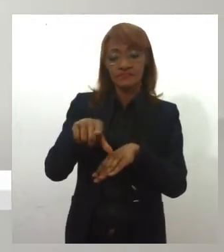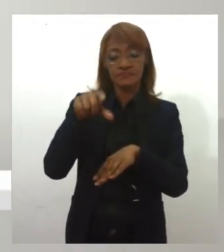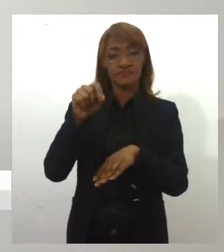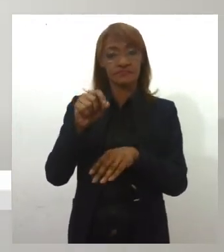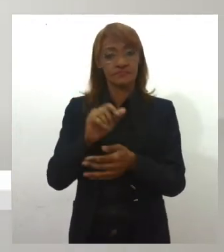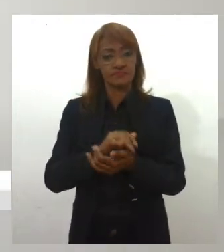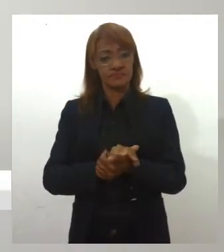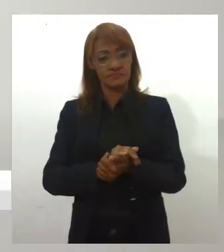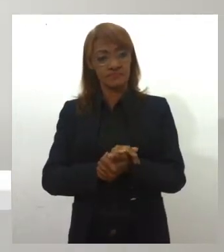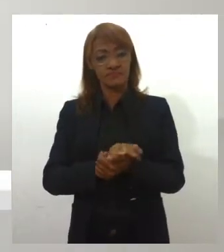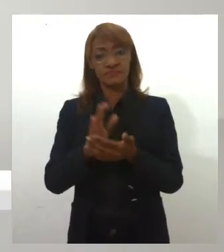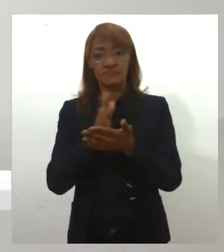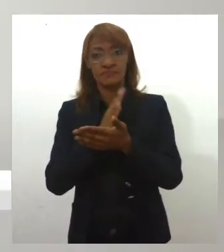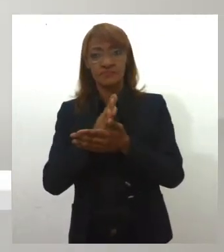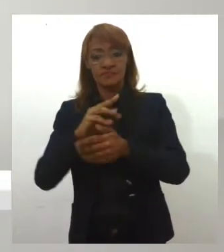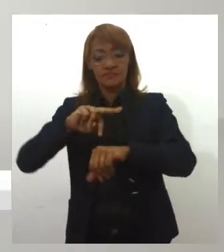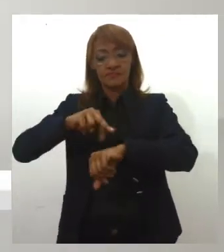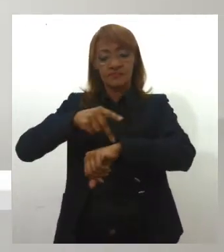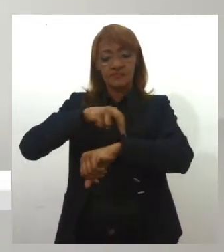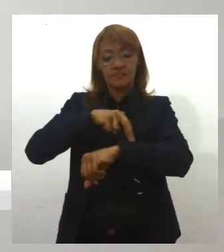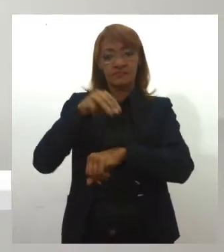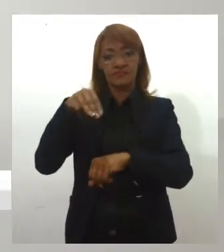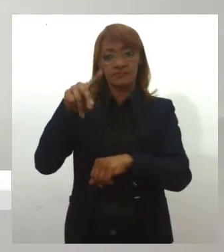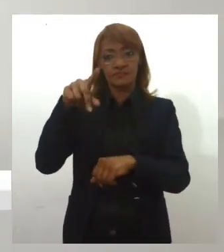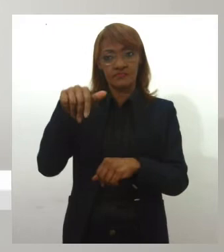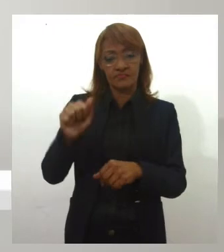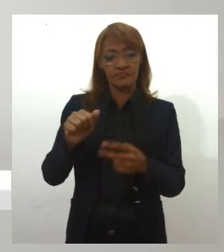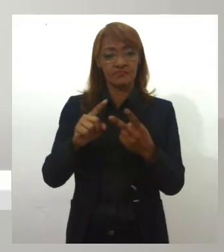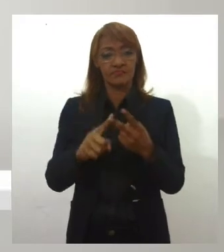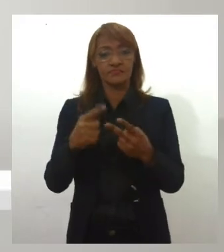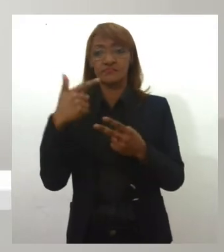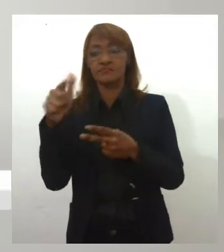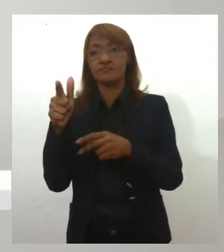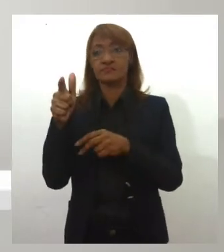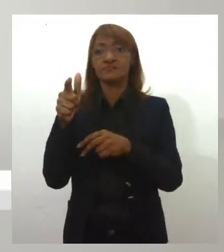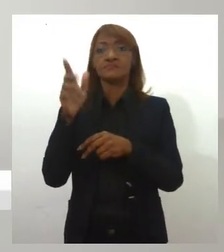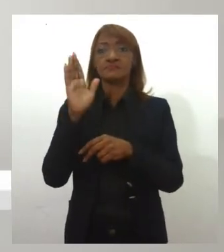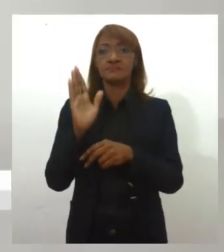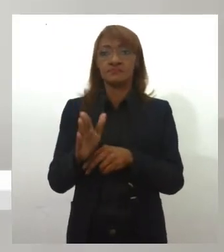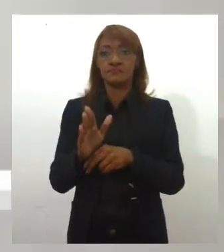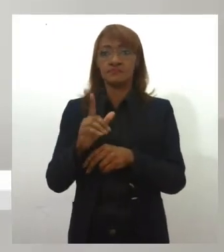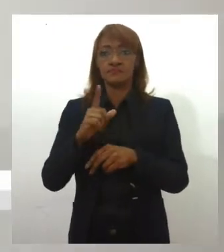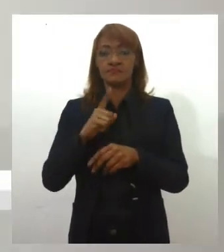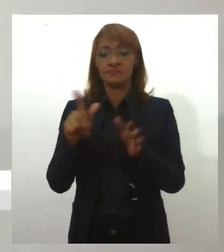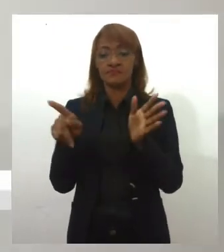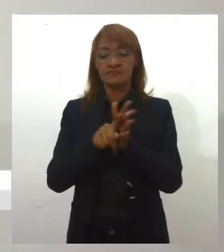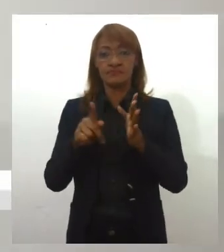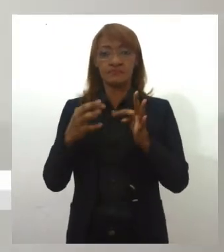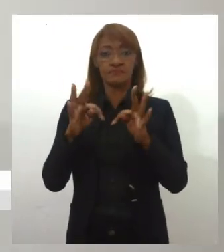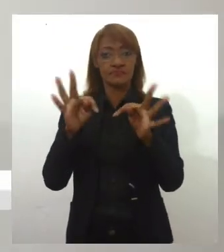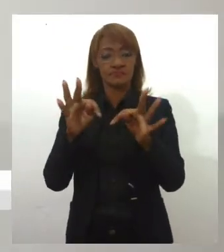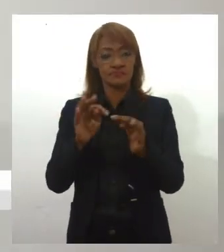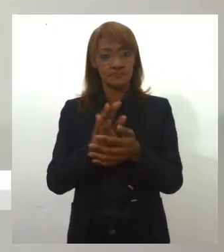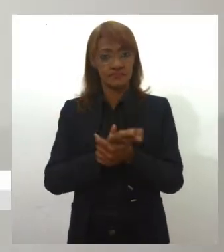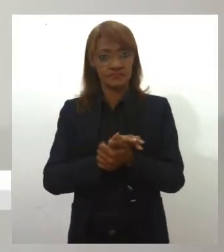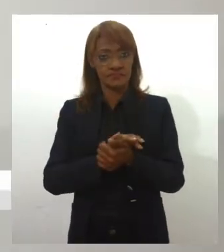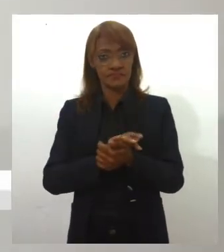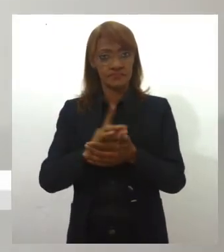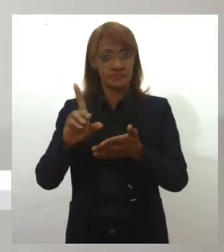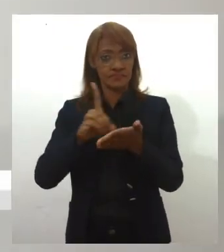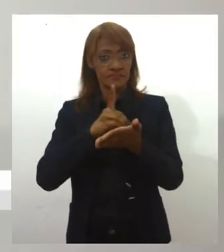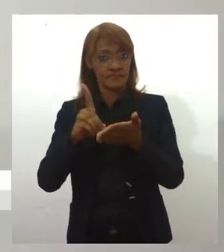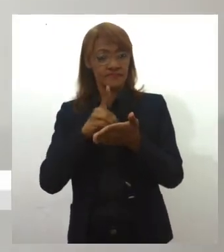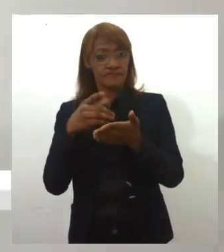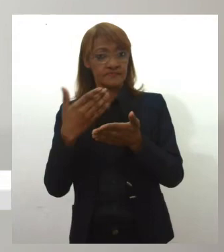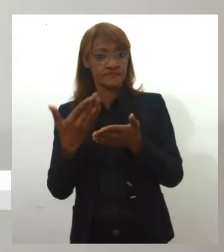área da moda e a outra na área de design e filmmaker, design digital. Sim. Então, a gente